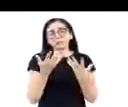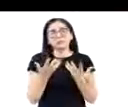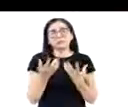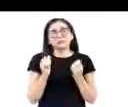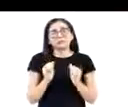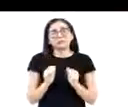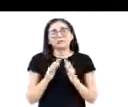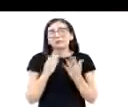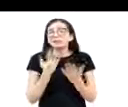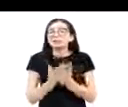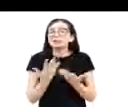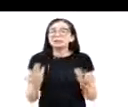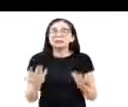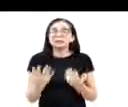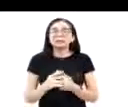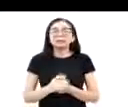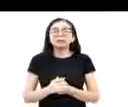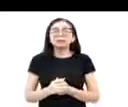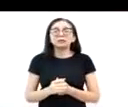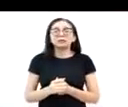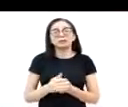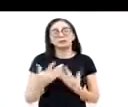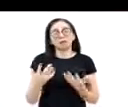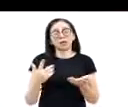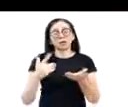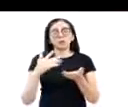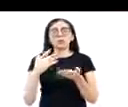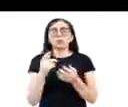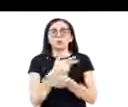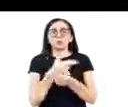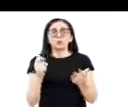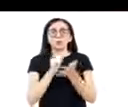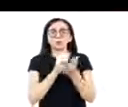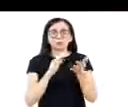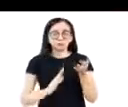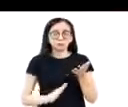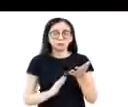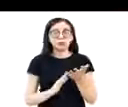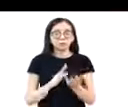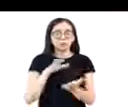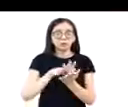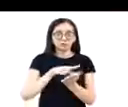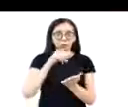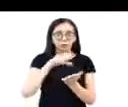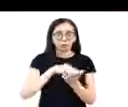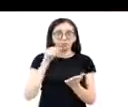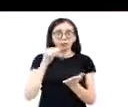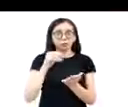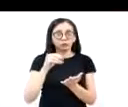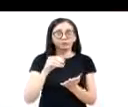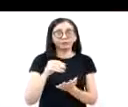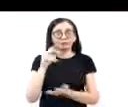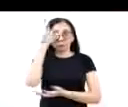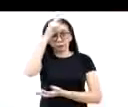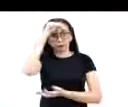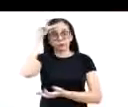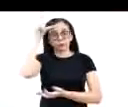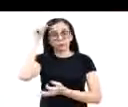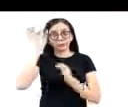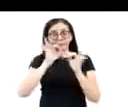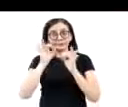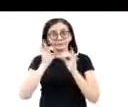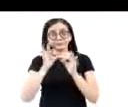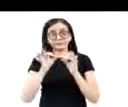cadernos de atividades que eram impressos, que tinham um custeio para a escola, para o município, mas